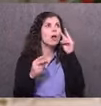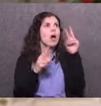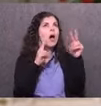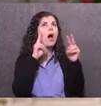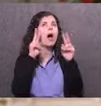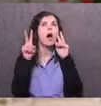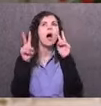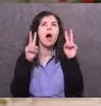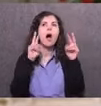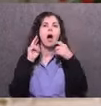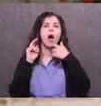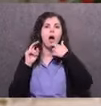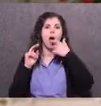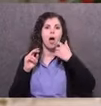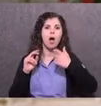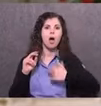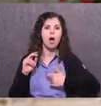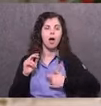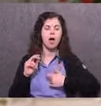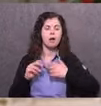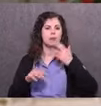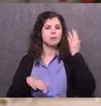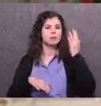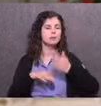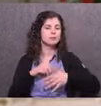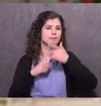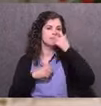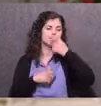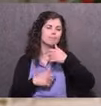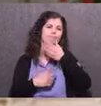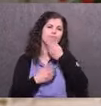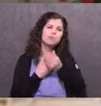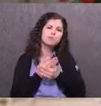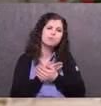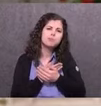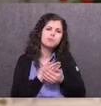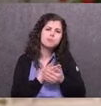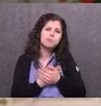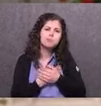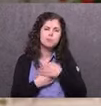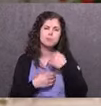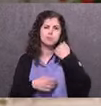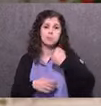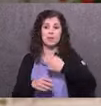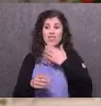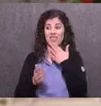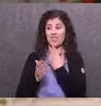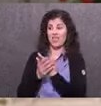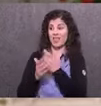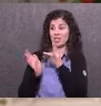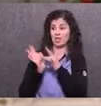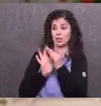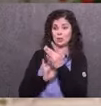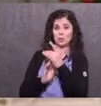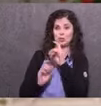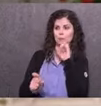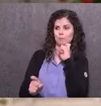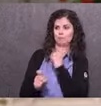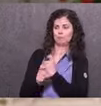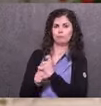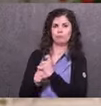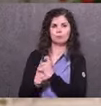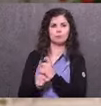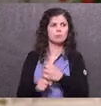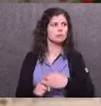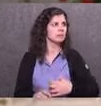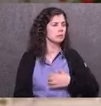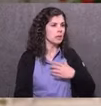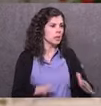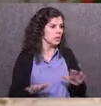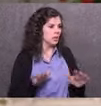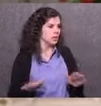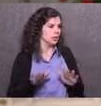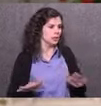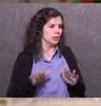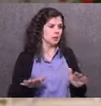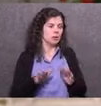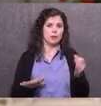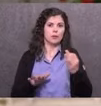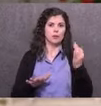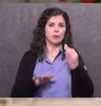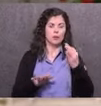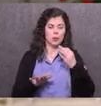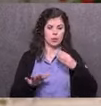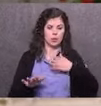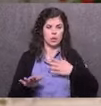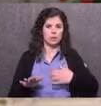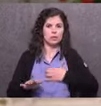Entretanto, o centurião e os que com ele guardavam Jesus, ao verem o tremor da terra e o que estava a